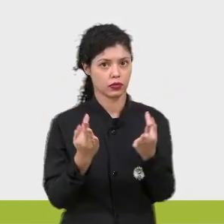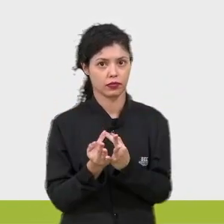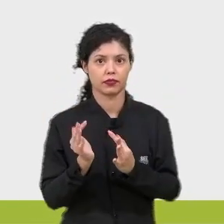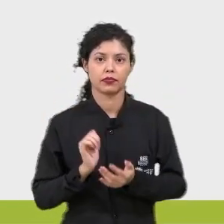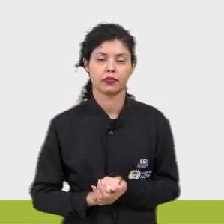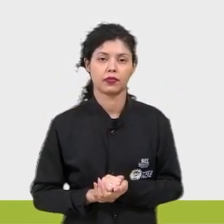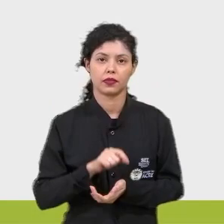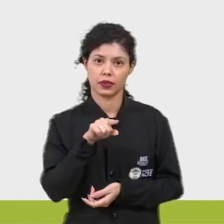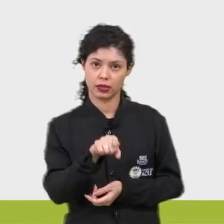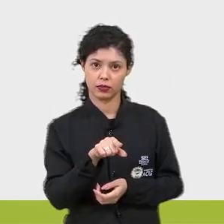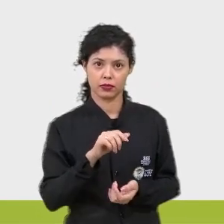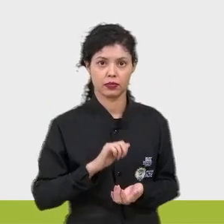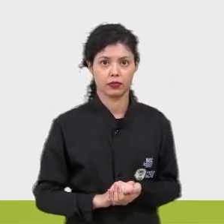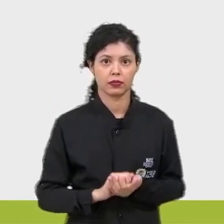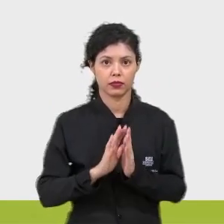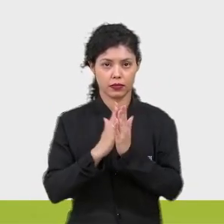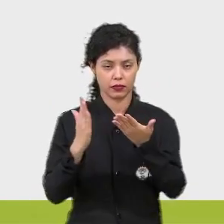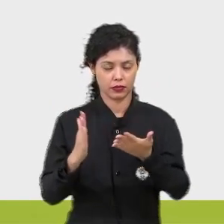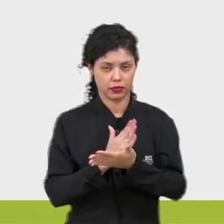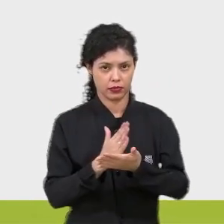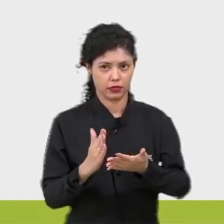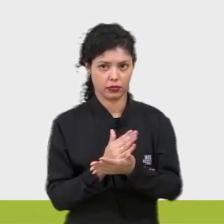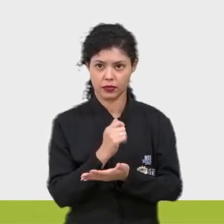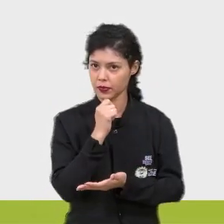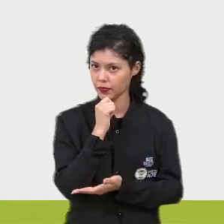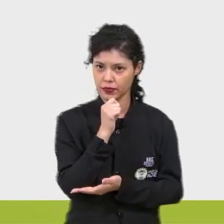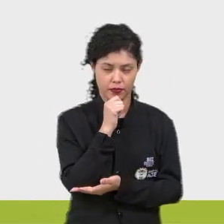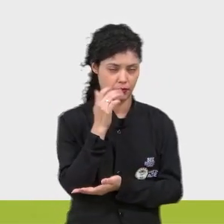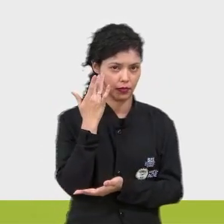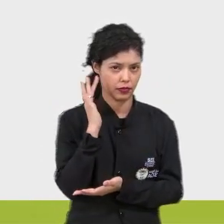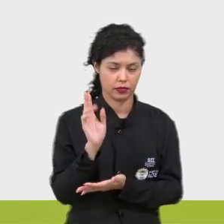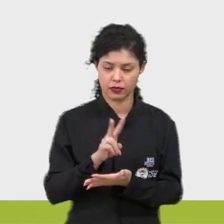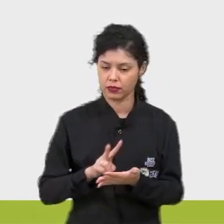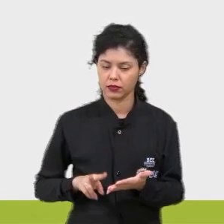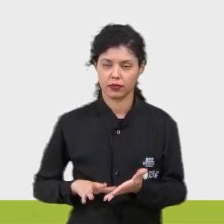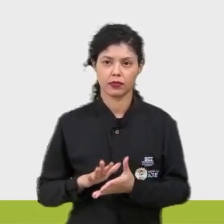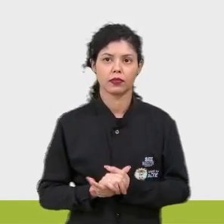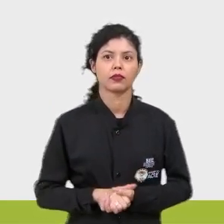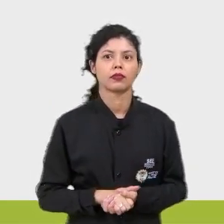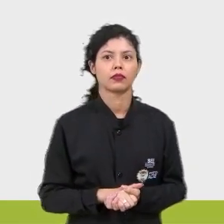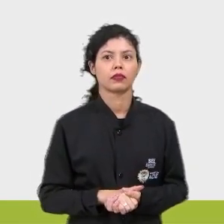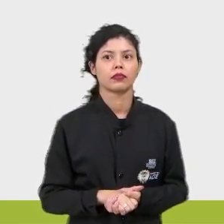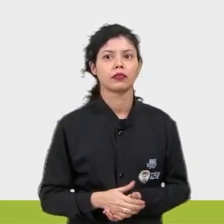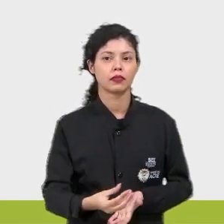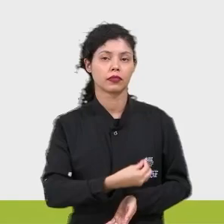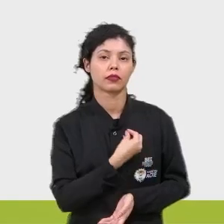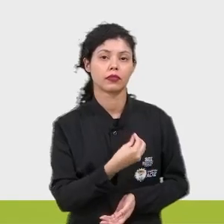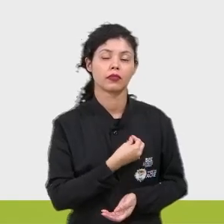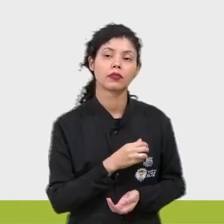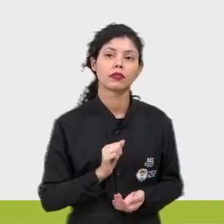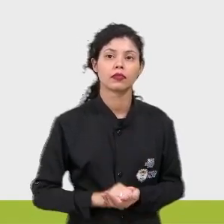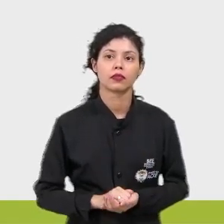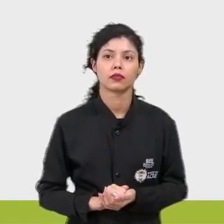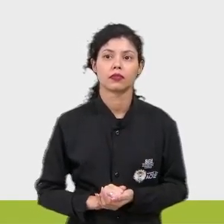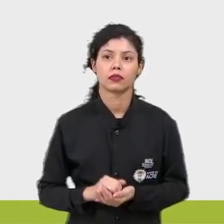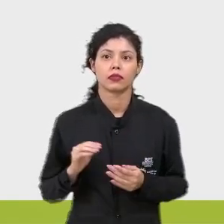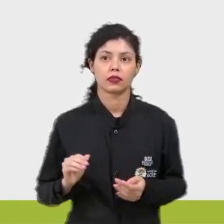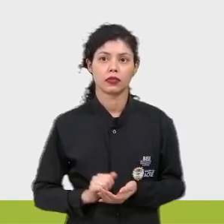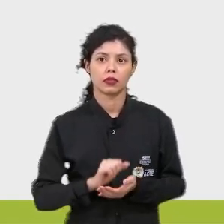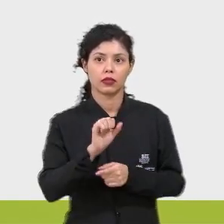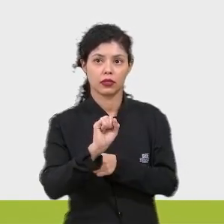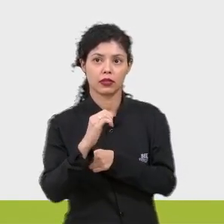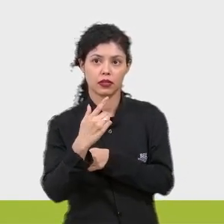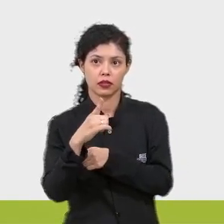é esta obra que ela ainda não sabe ler. A vida ao redor é